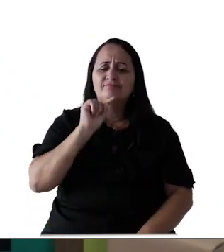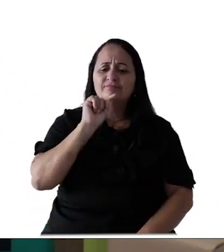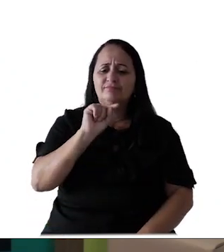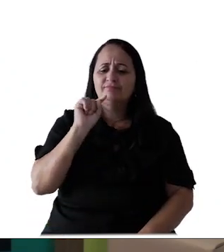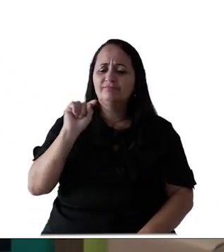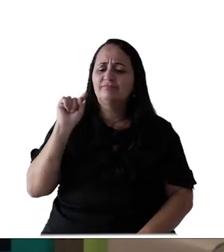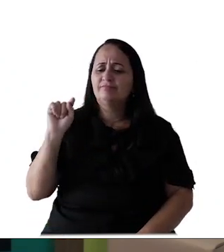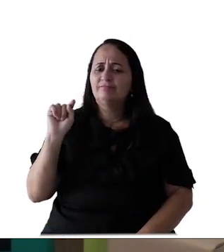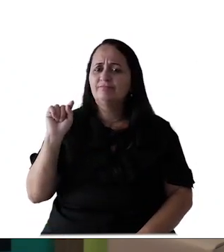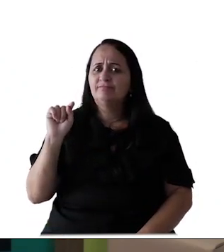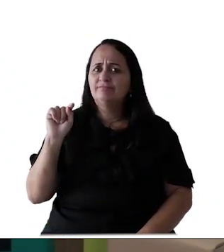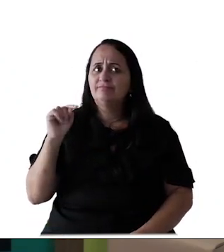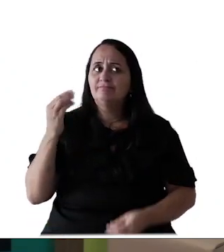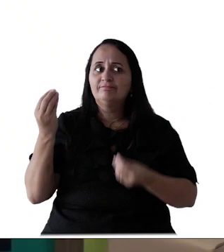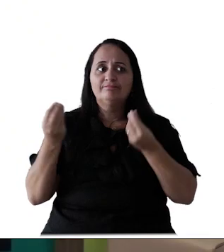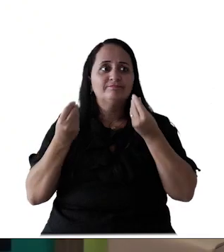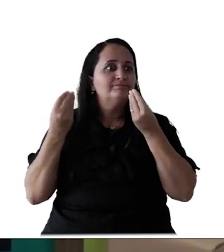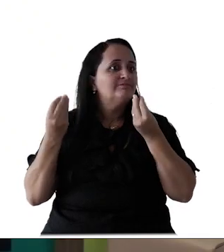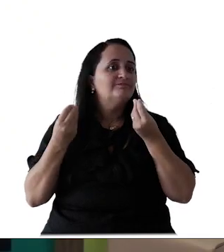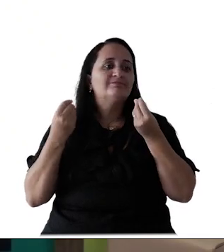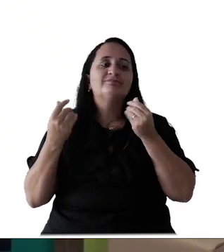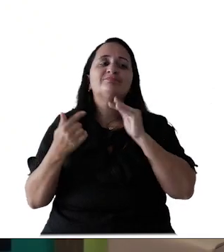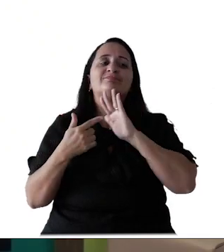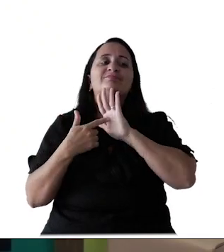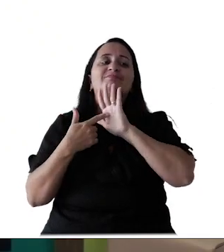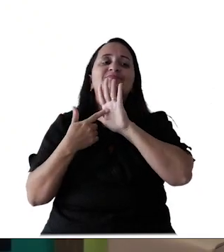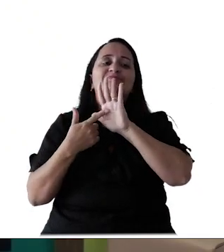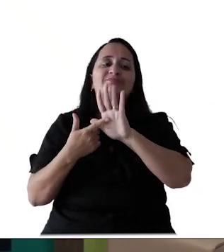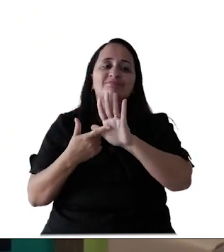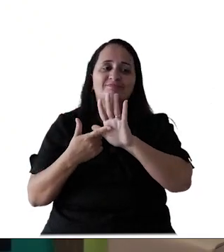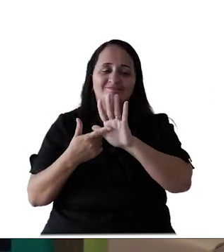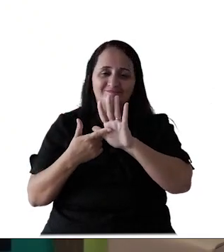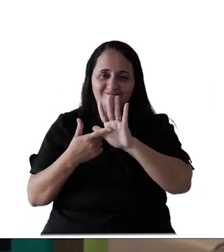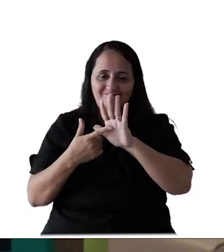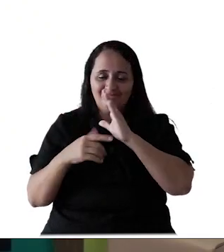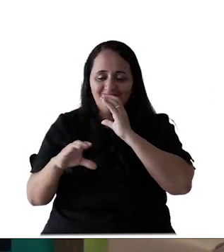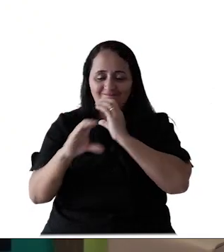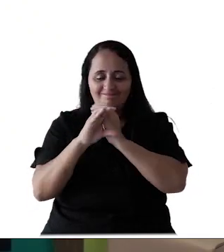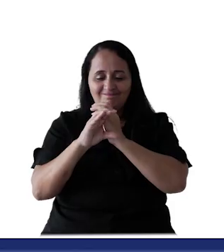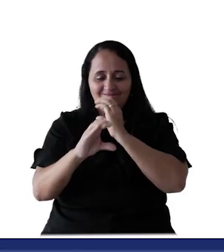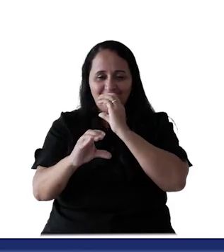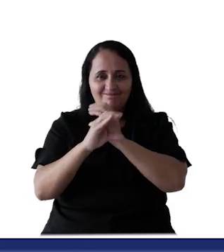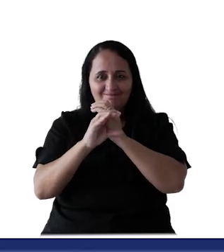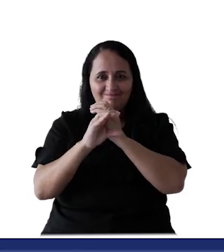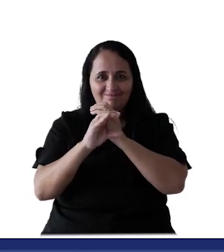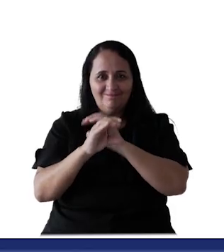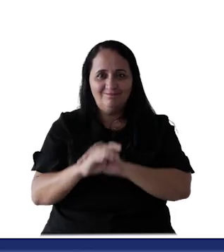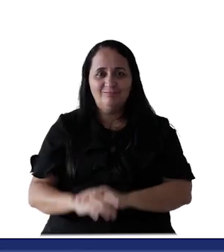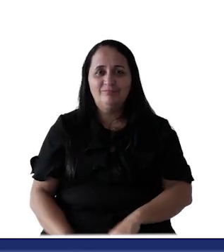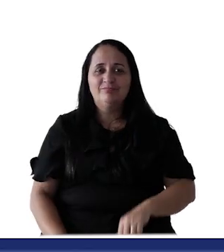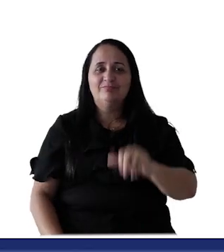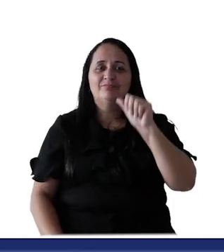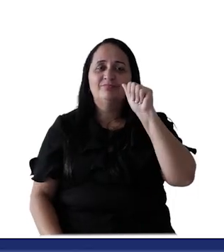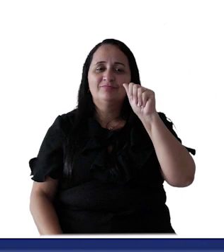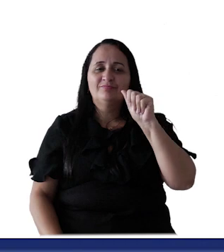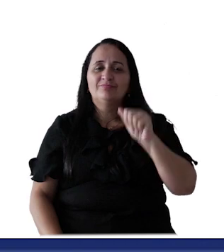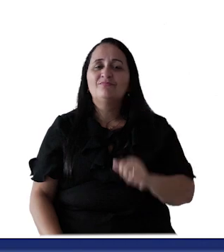reticências indicaram esse mal-estar, esse ruído na comunicação? Letra